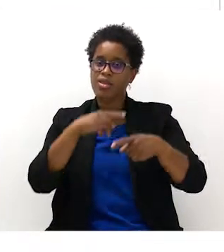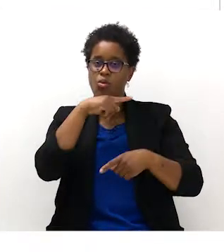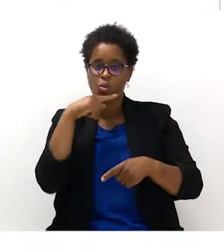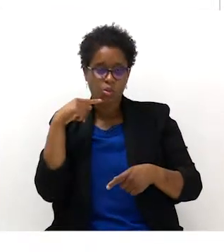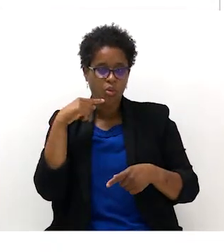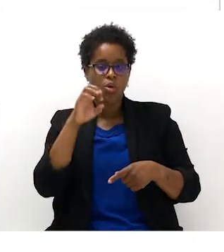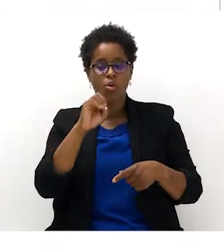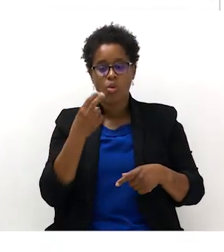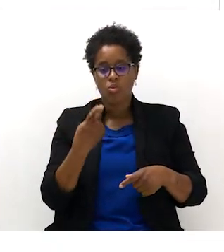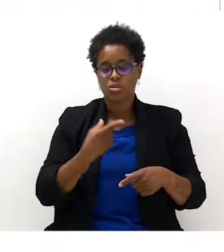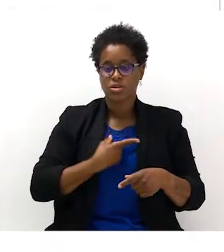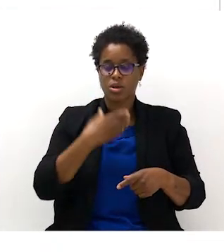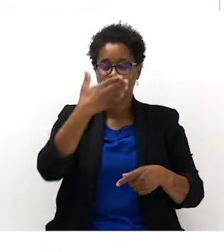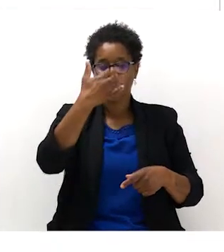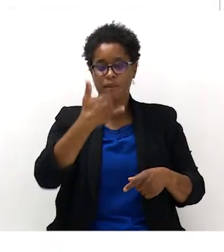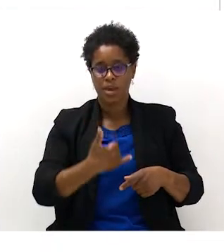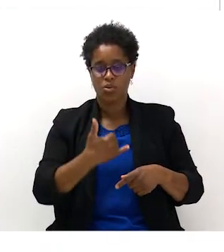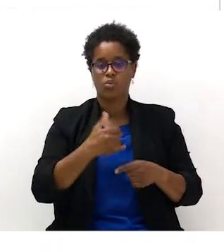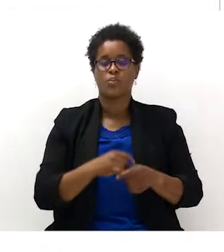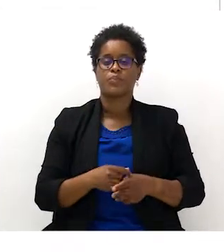bolo, ou seja, o meio.